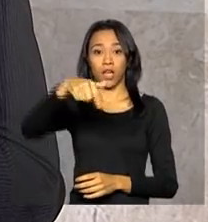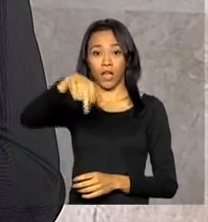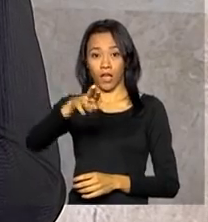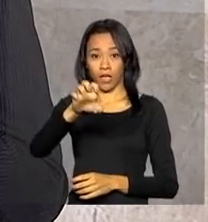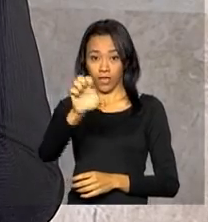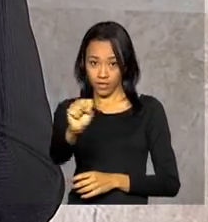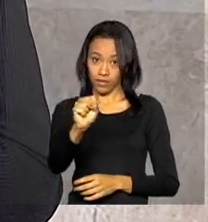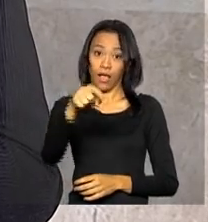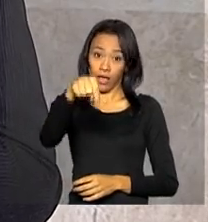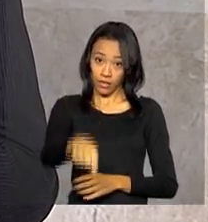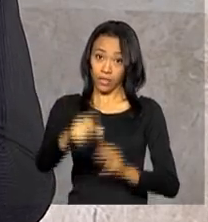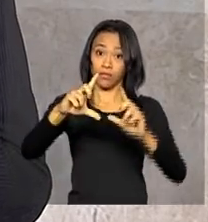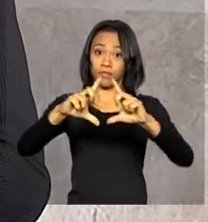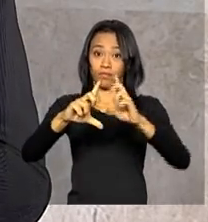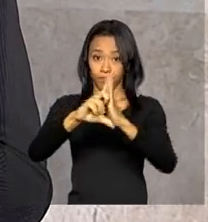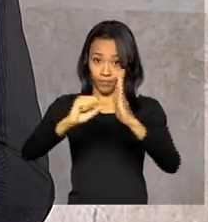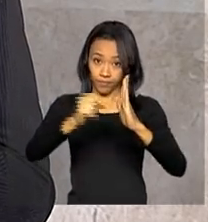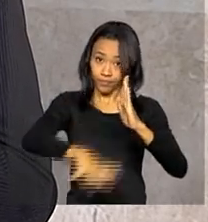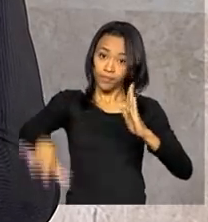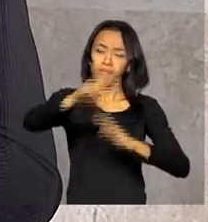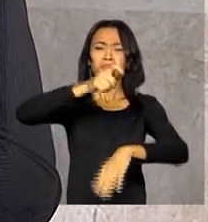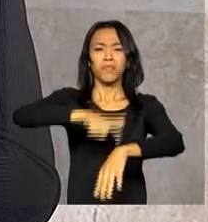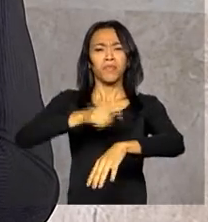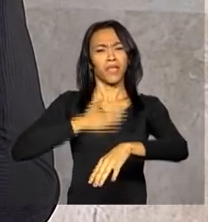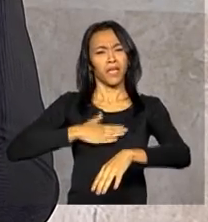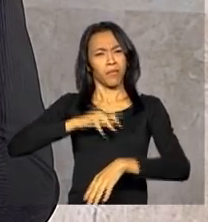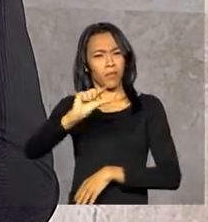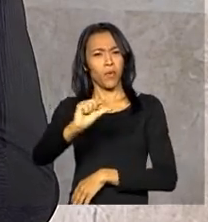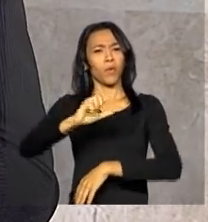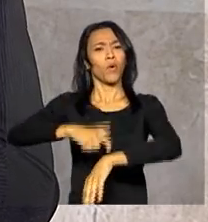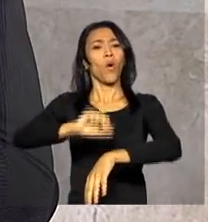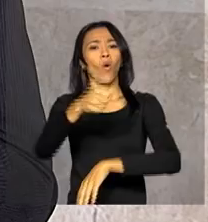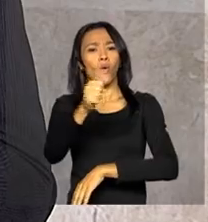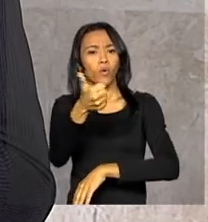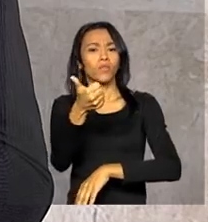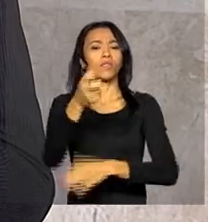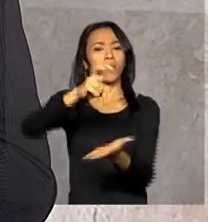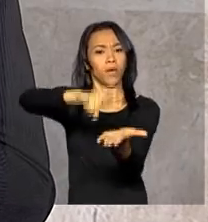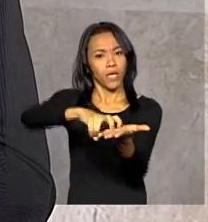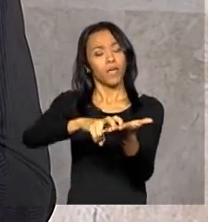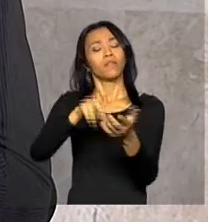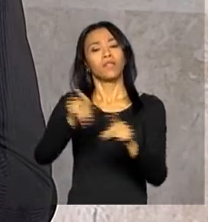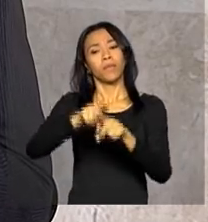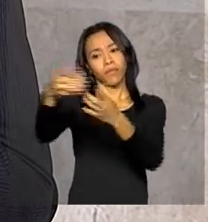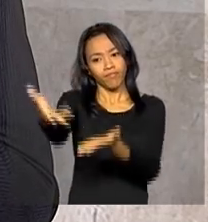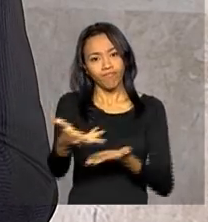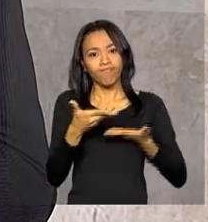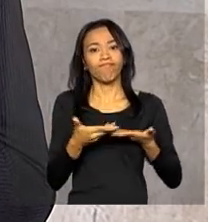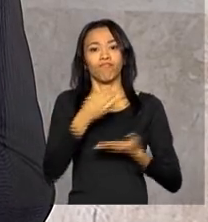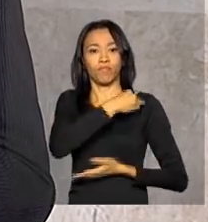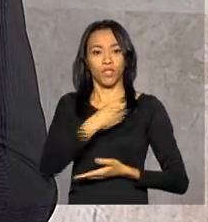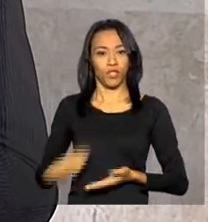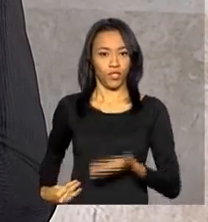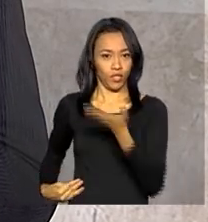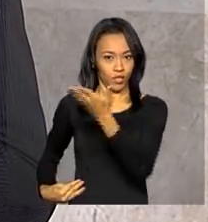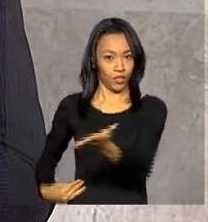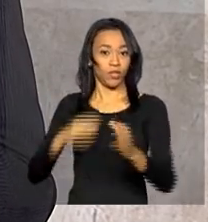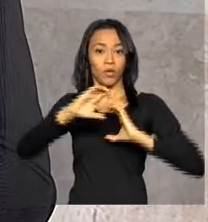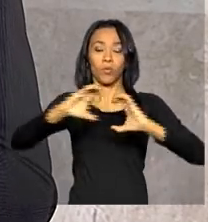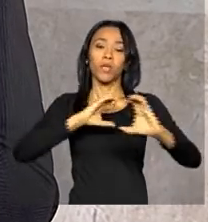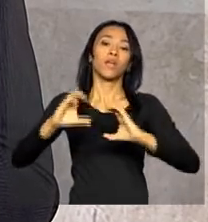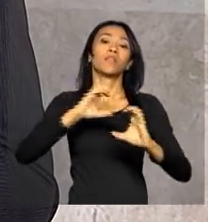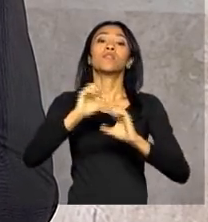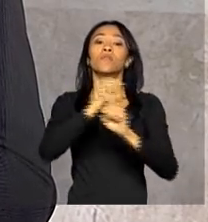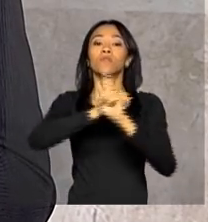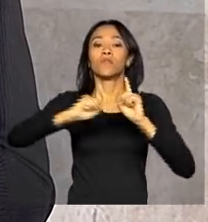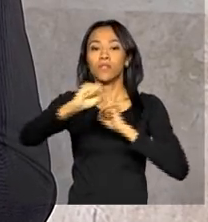do Planalto. Daqui a pouco, às 11 horas da manhã, a presidenta Dilma recebe o ministro-chefe da Secretaria de Comunicação Social da